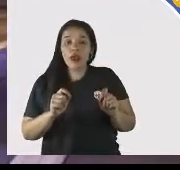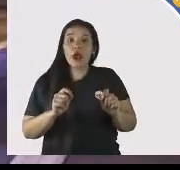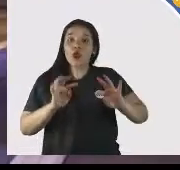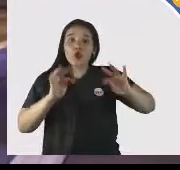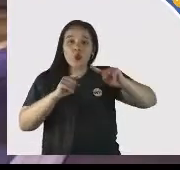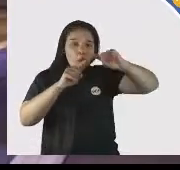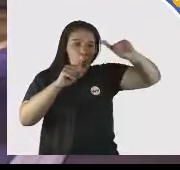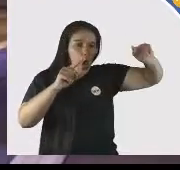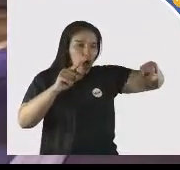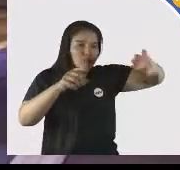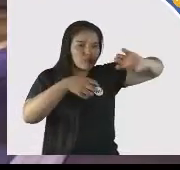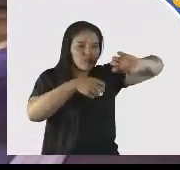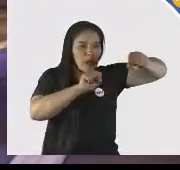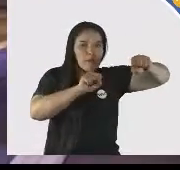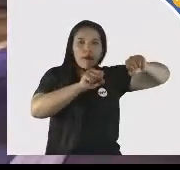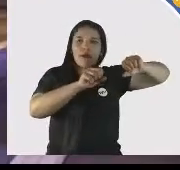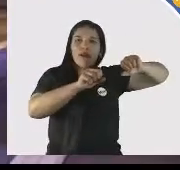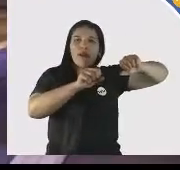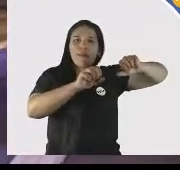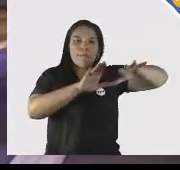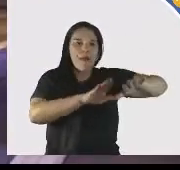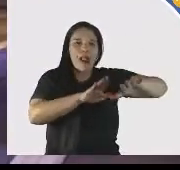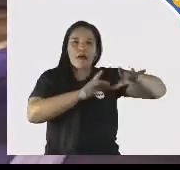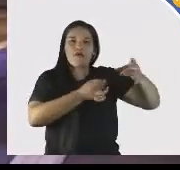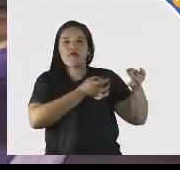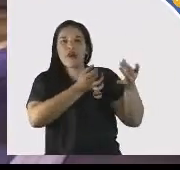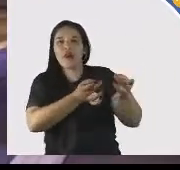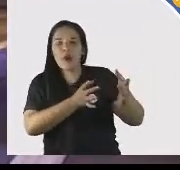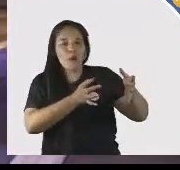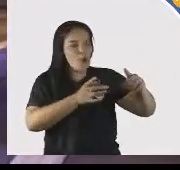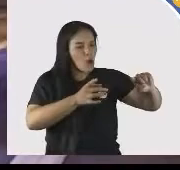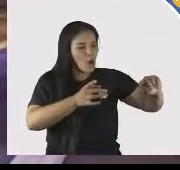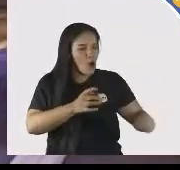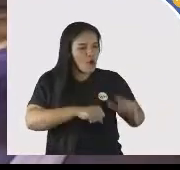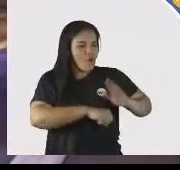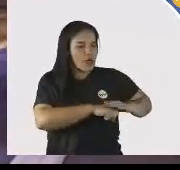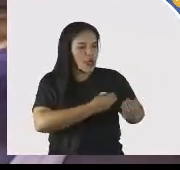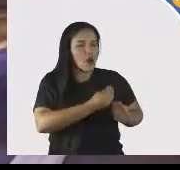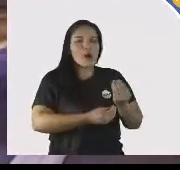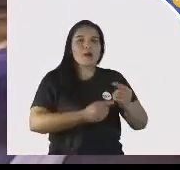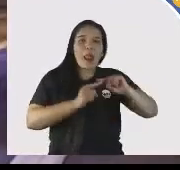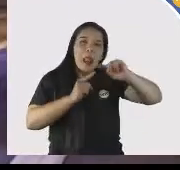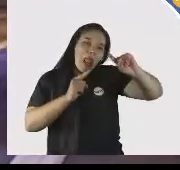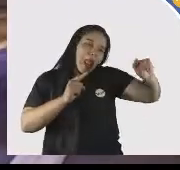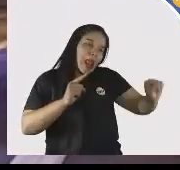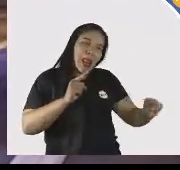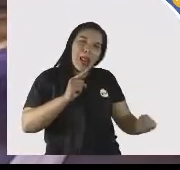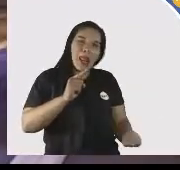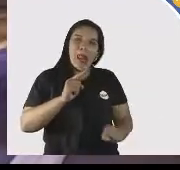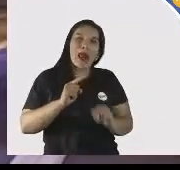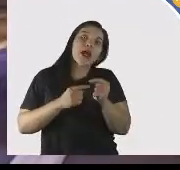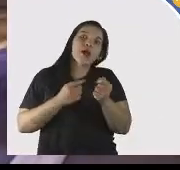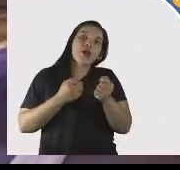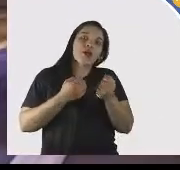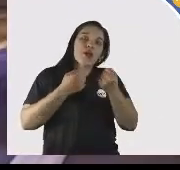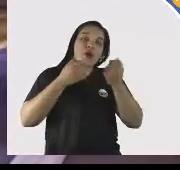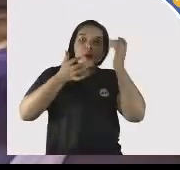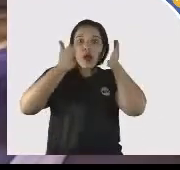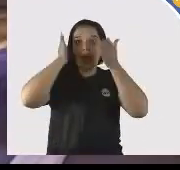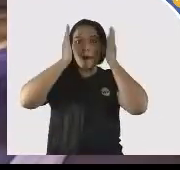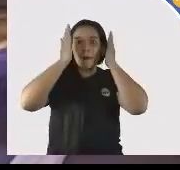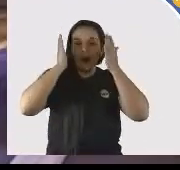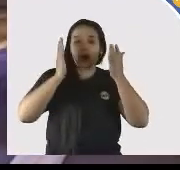com a paralisação das vendas e aí eu falo mais por o ônibus porque caminhão e o Alex